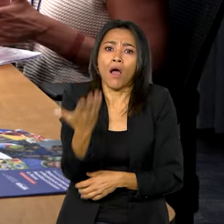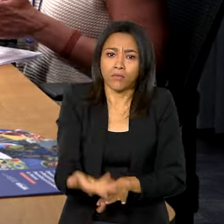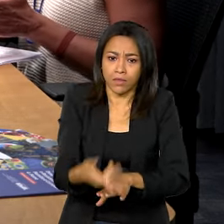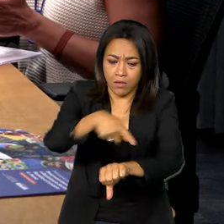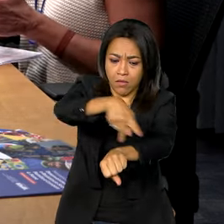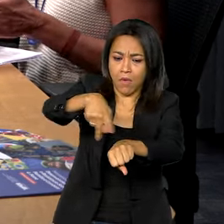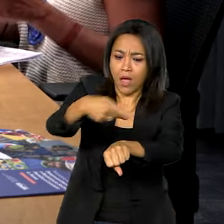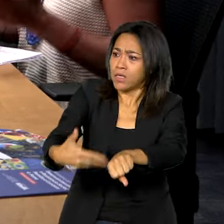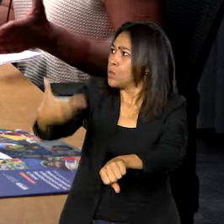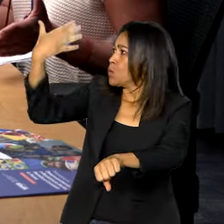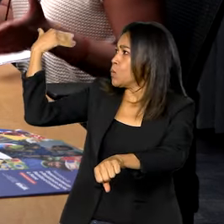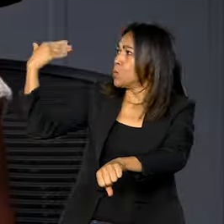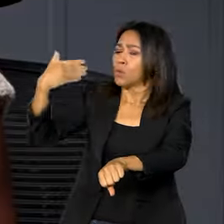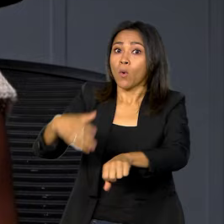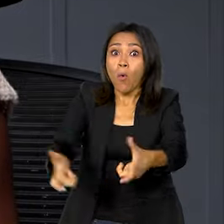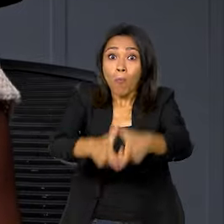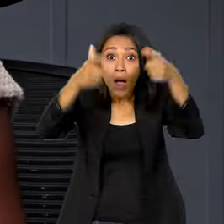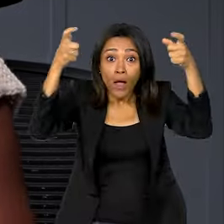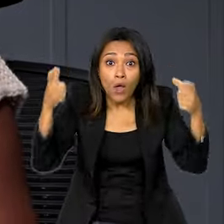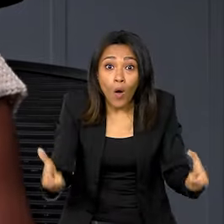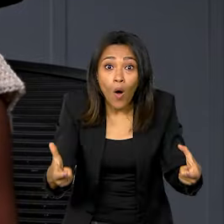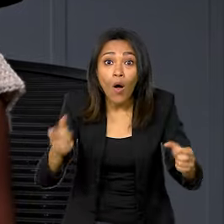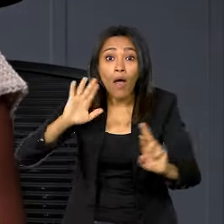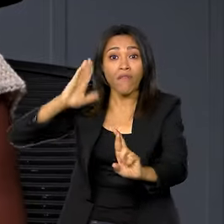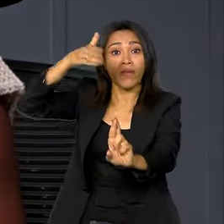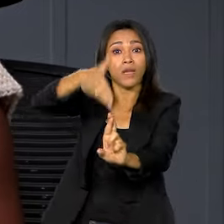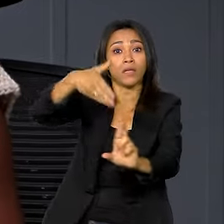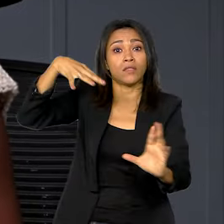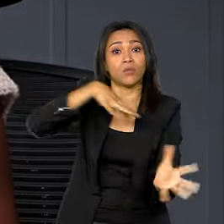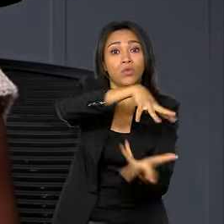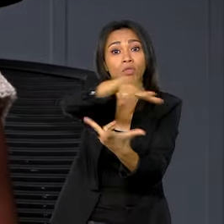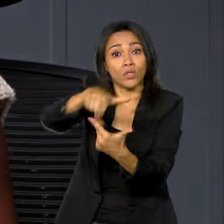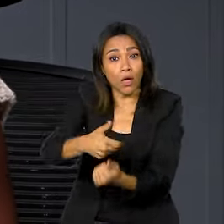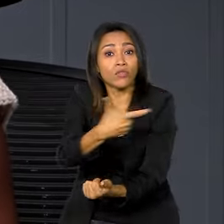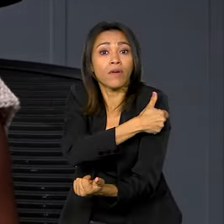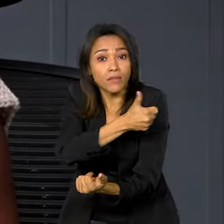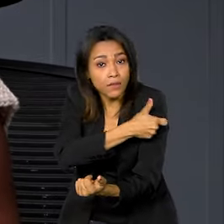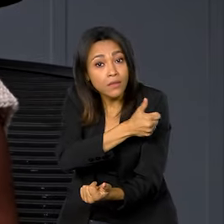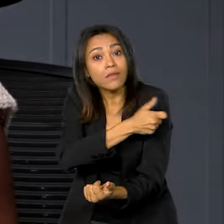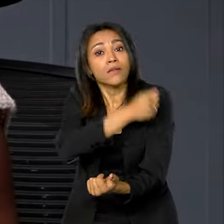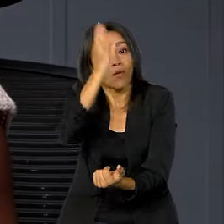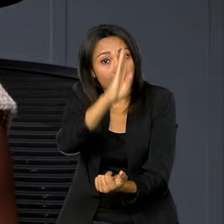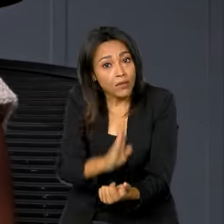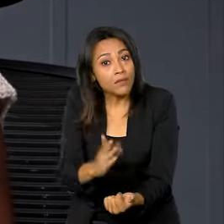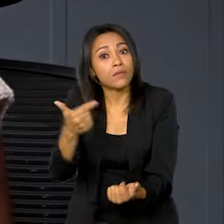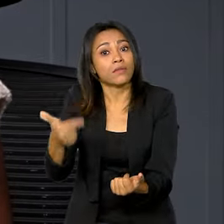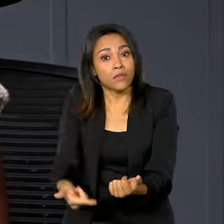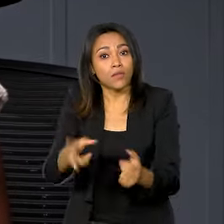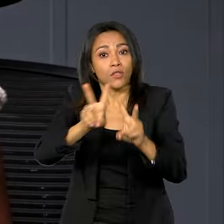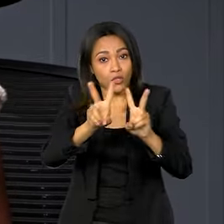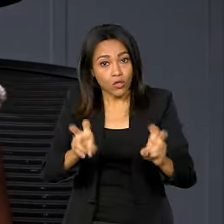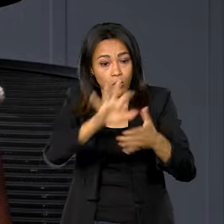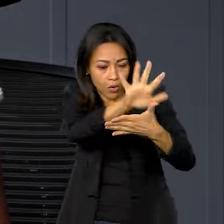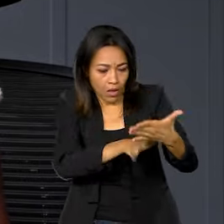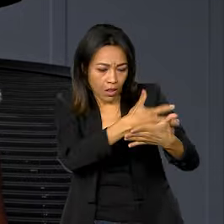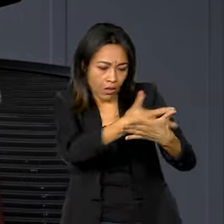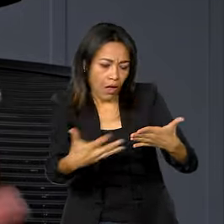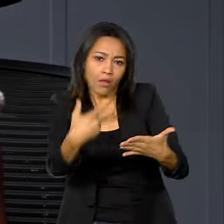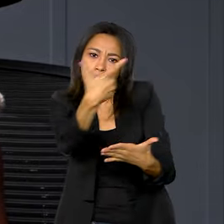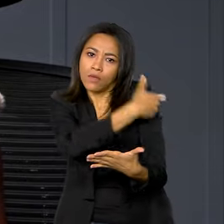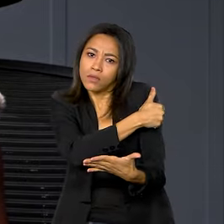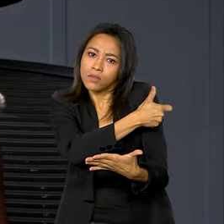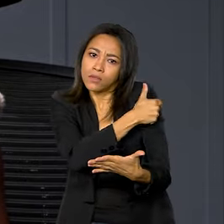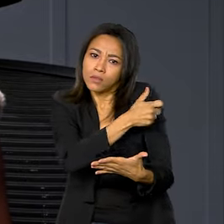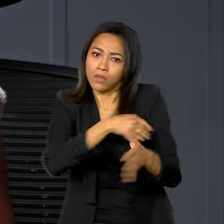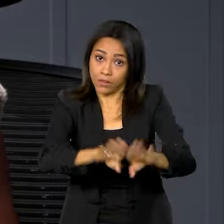tivemos o maior percentual de vacinação fomos referência mundialmente sabe em relação a ao calendário vacinal